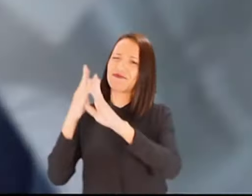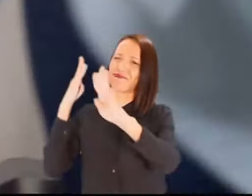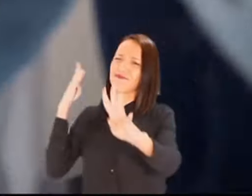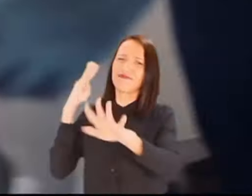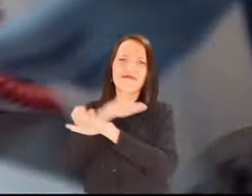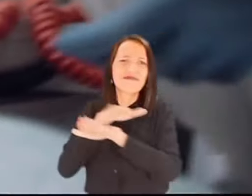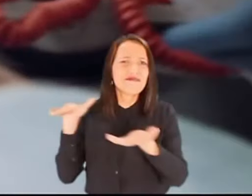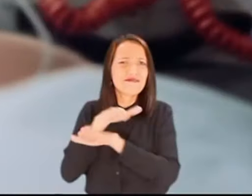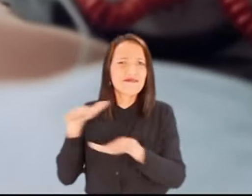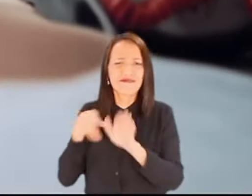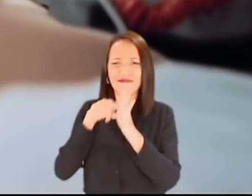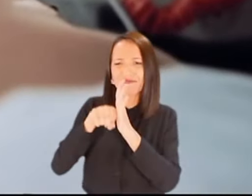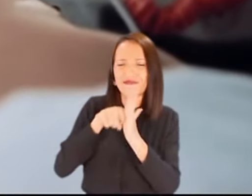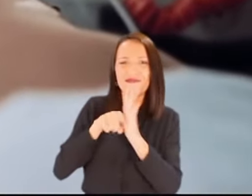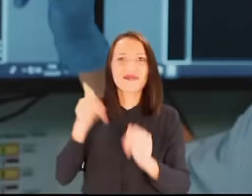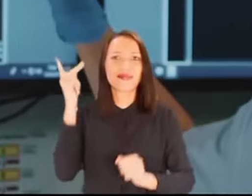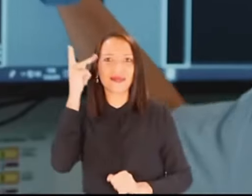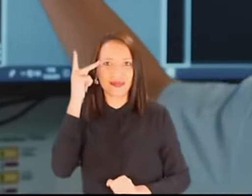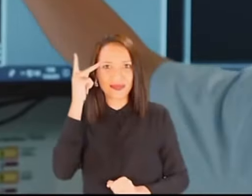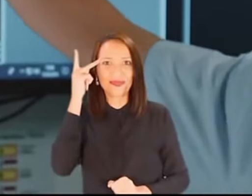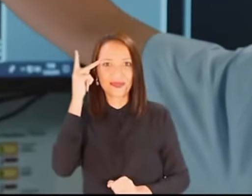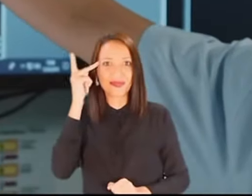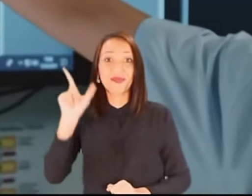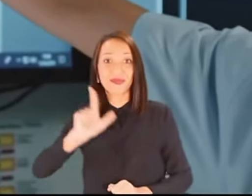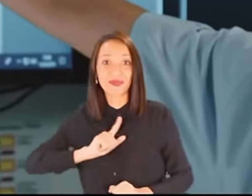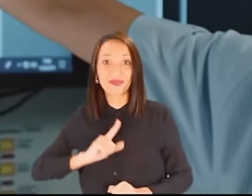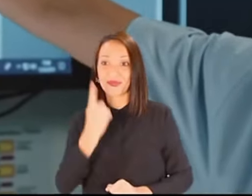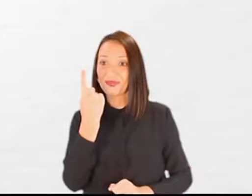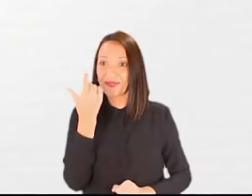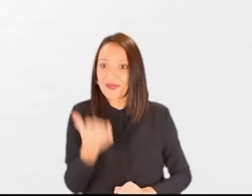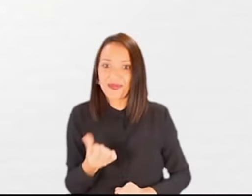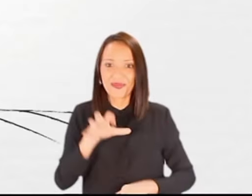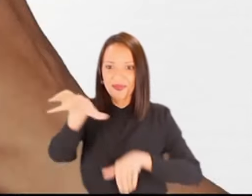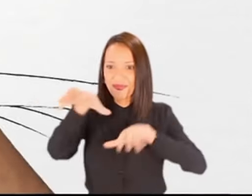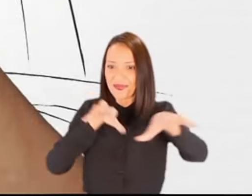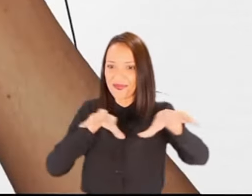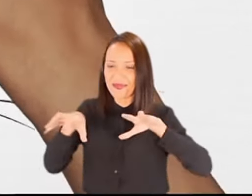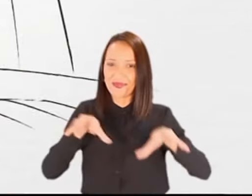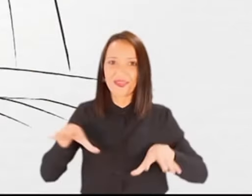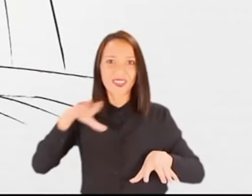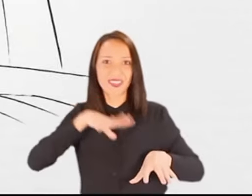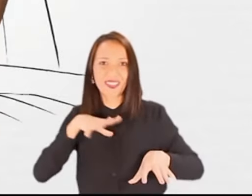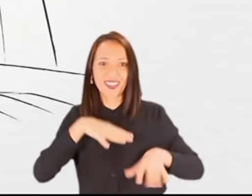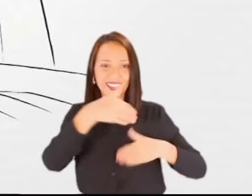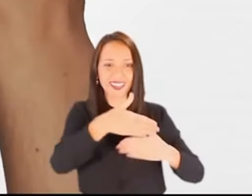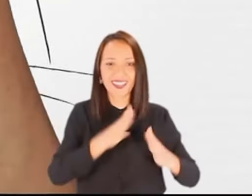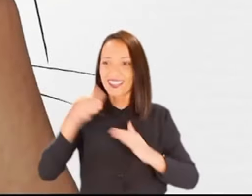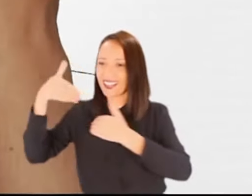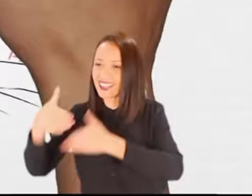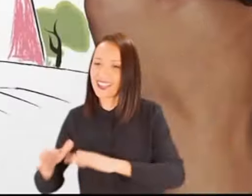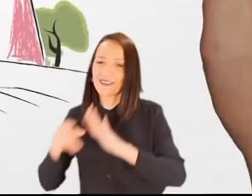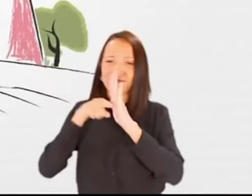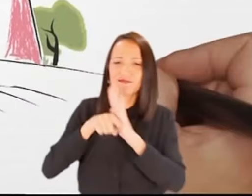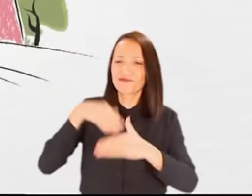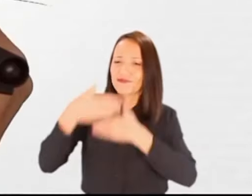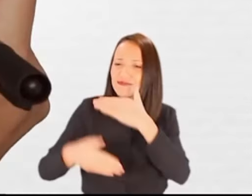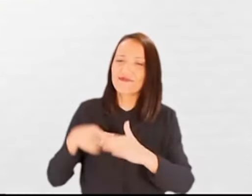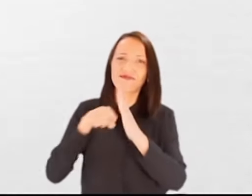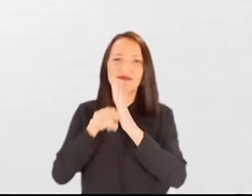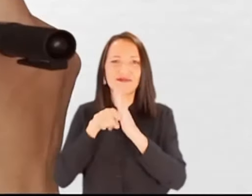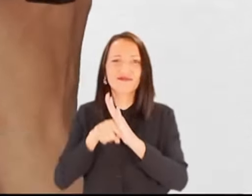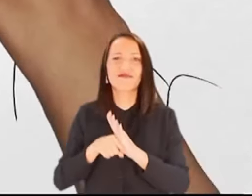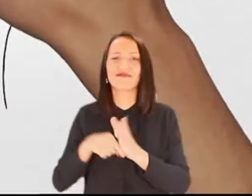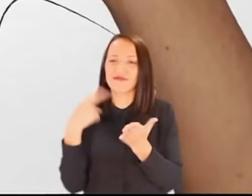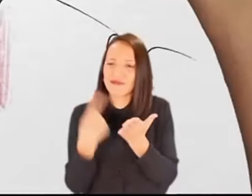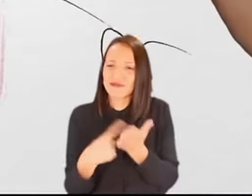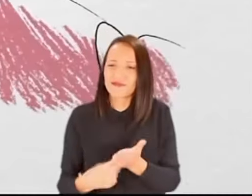saúde, pra acabar de vez com a fila dos exames em São Paulo. Vão ser 16 por toda a cidade, com várias salas fazendo um